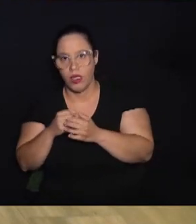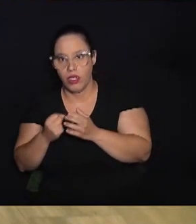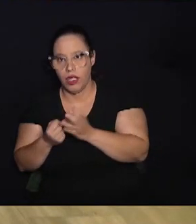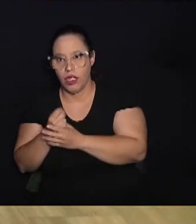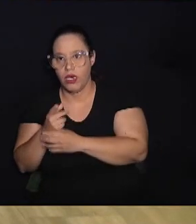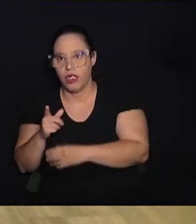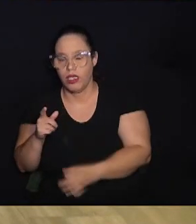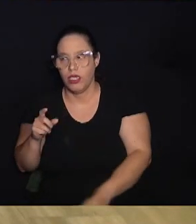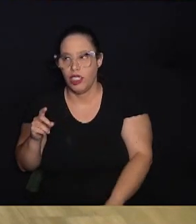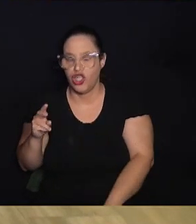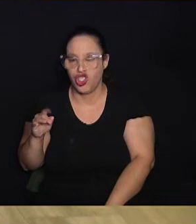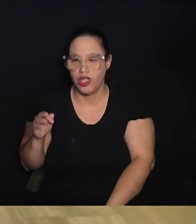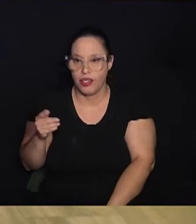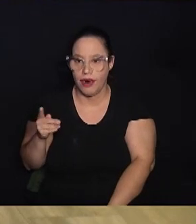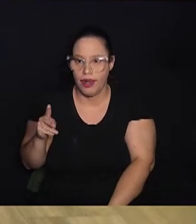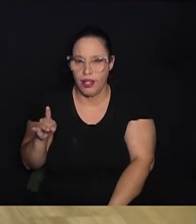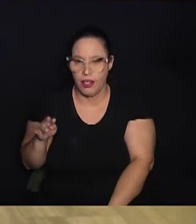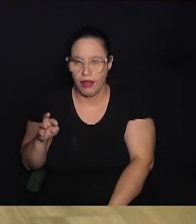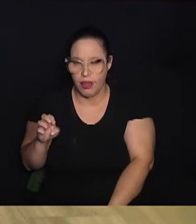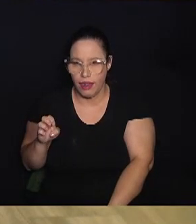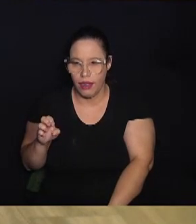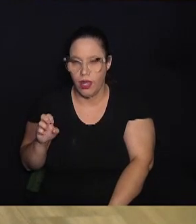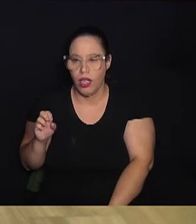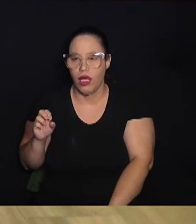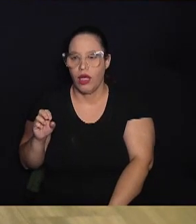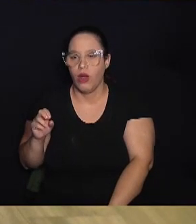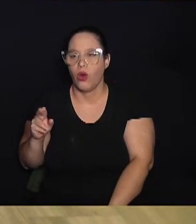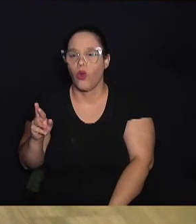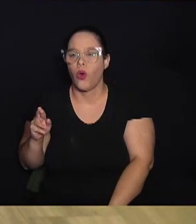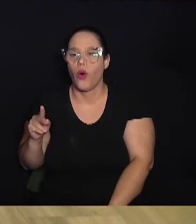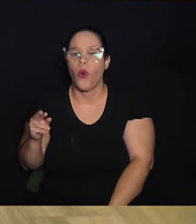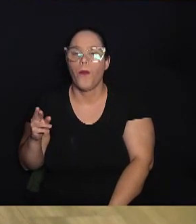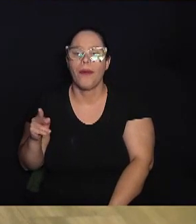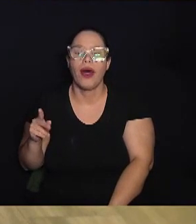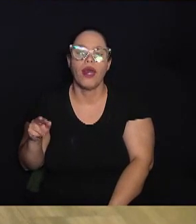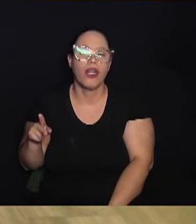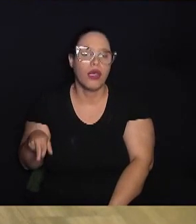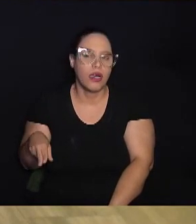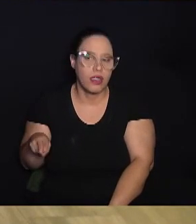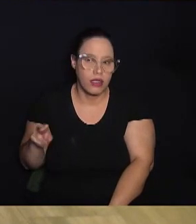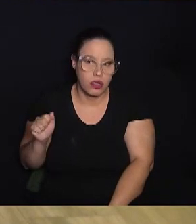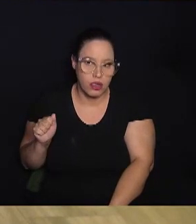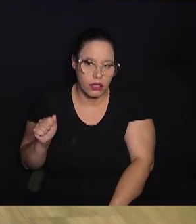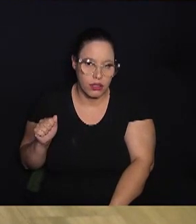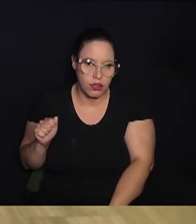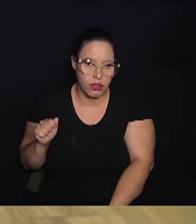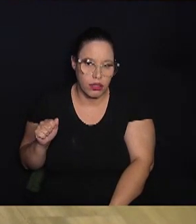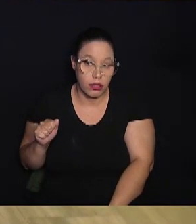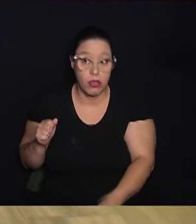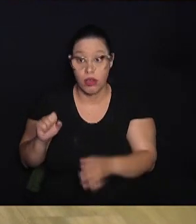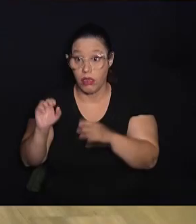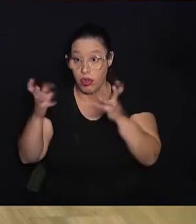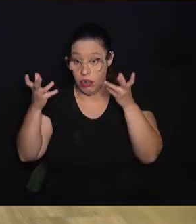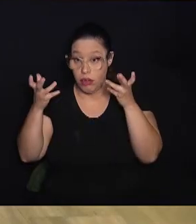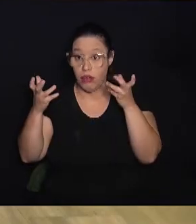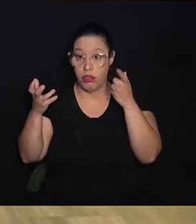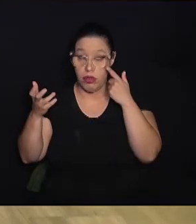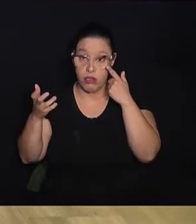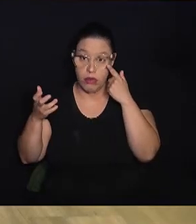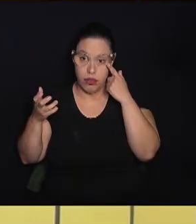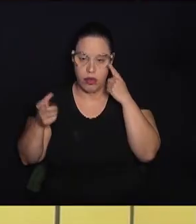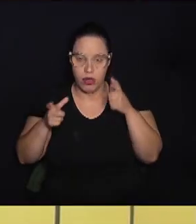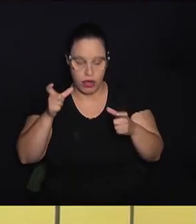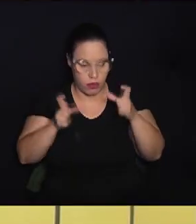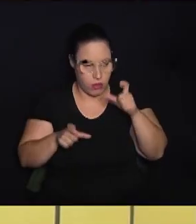Laer Glauco você esperava na banca chegar só tinha ela era um evento né era um evento e era mais e dava para mais gente